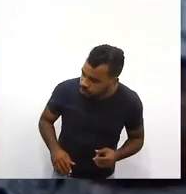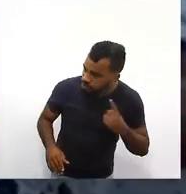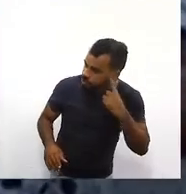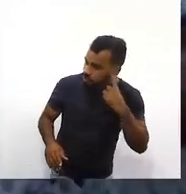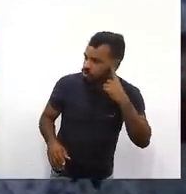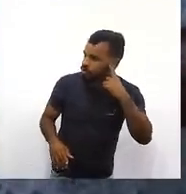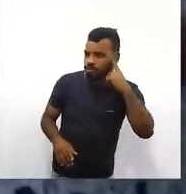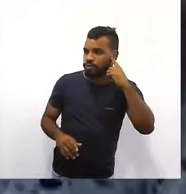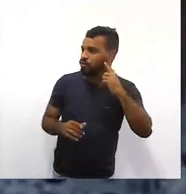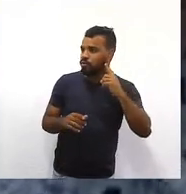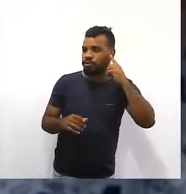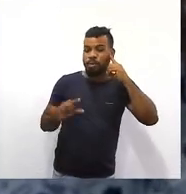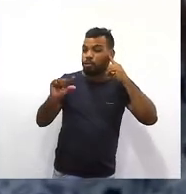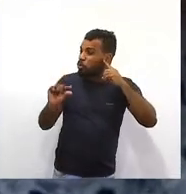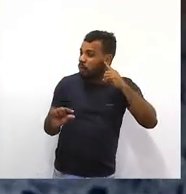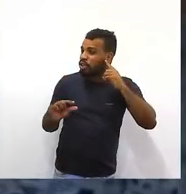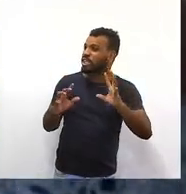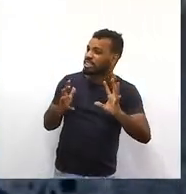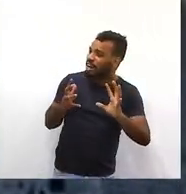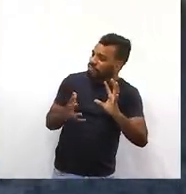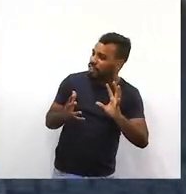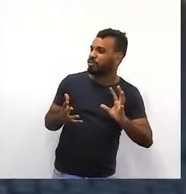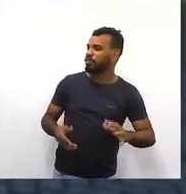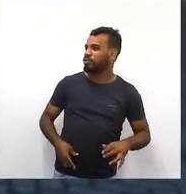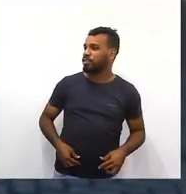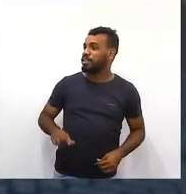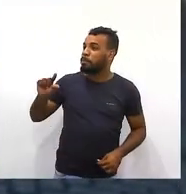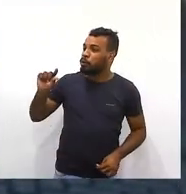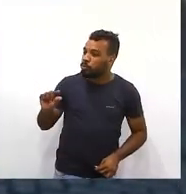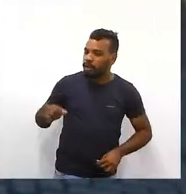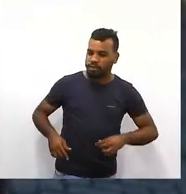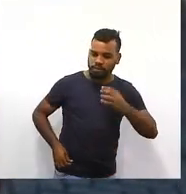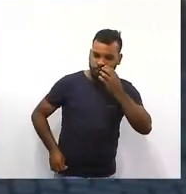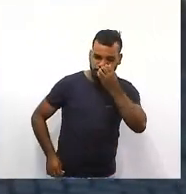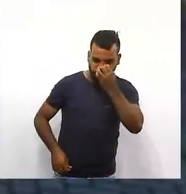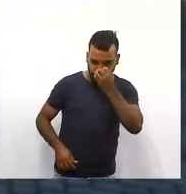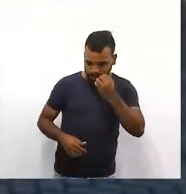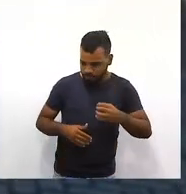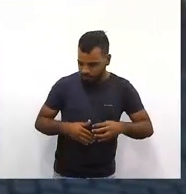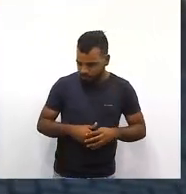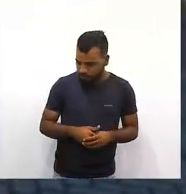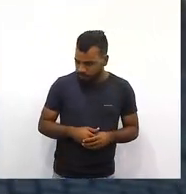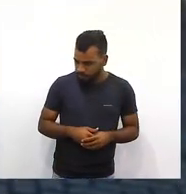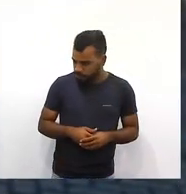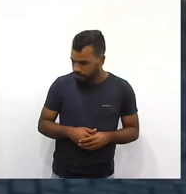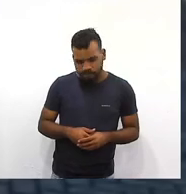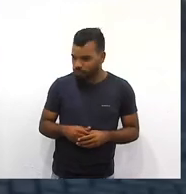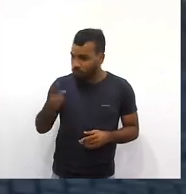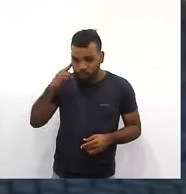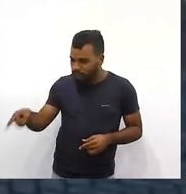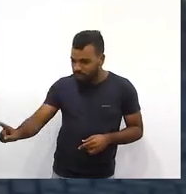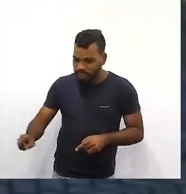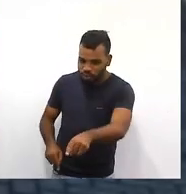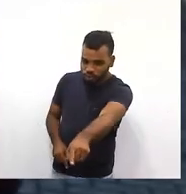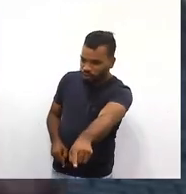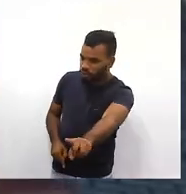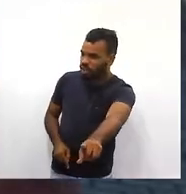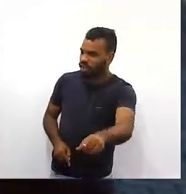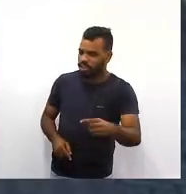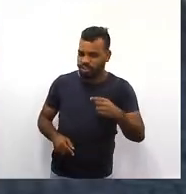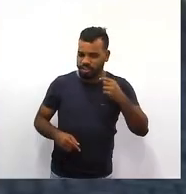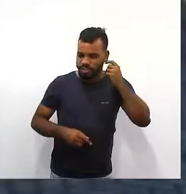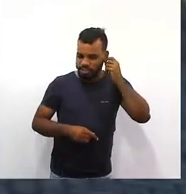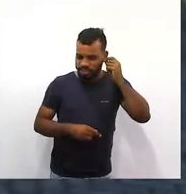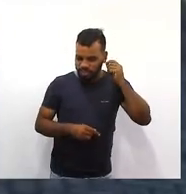da lama como de uma mucosa. Essa ideia do caranguejo, né? De lama, de ferrugem. Quantas e quantas